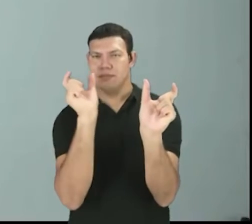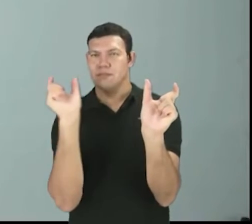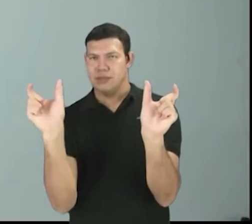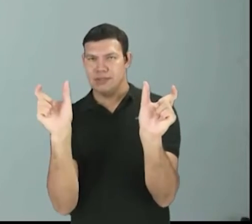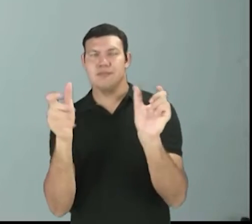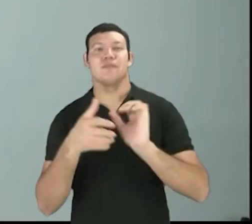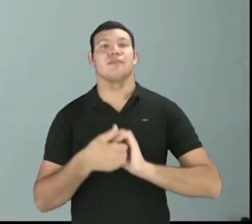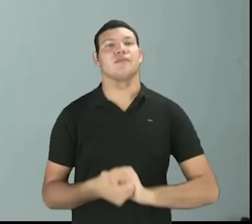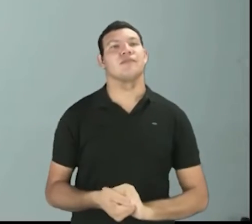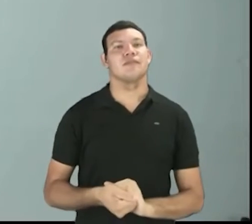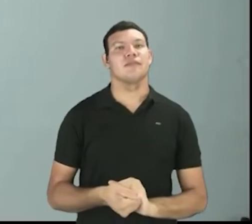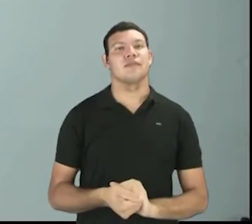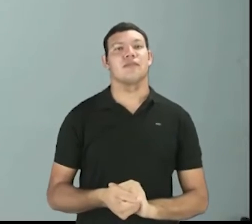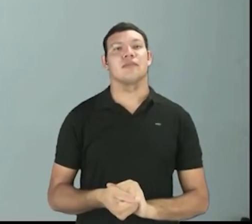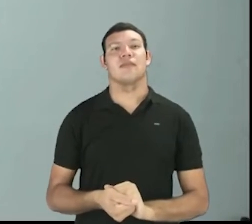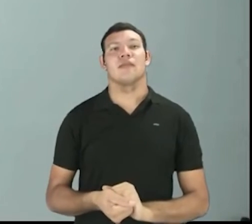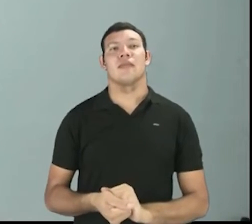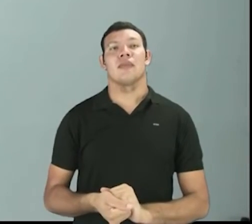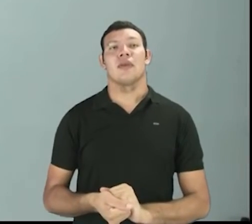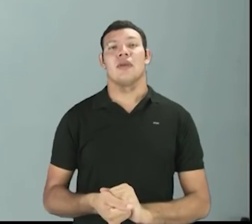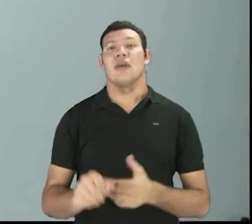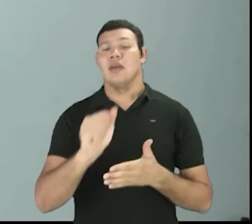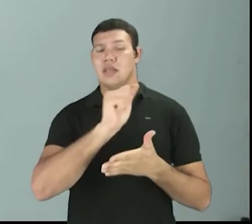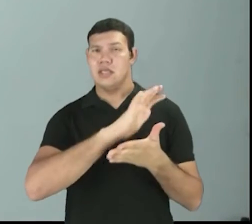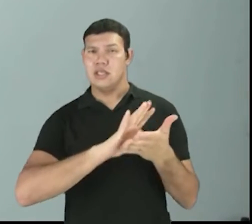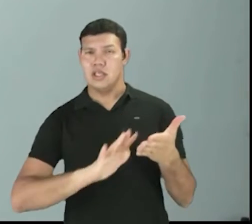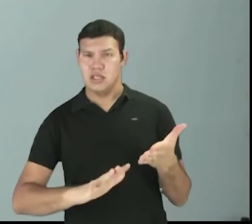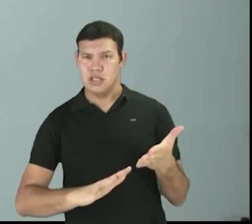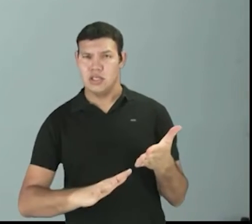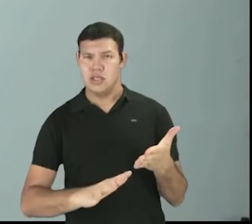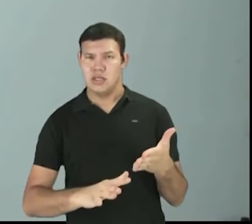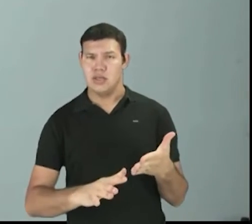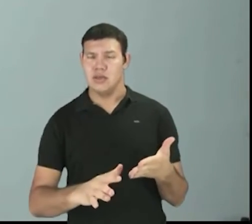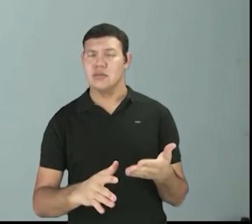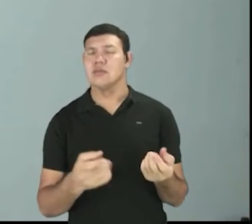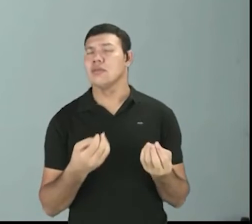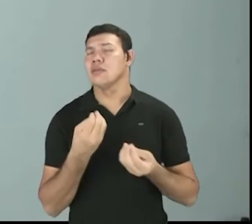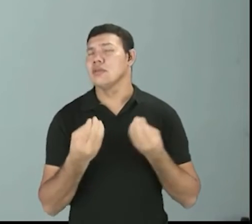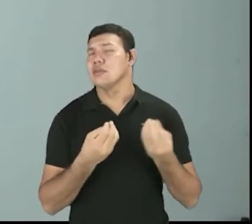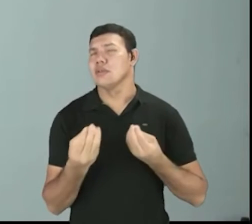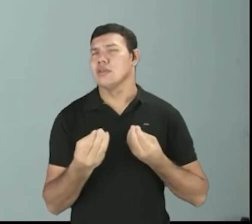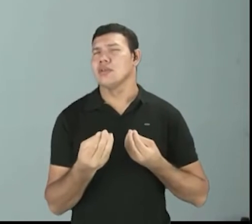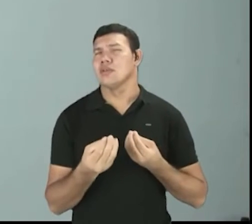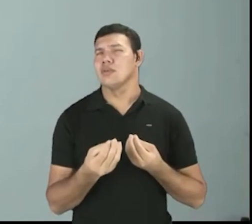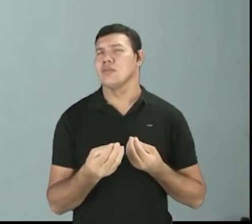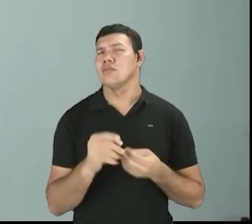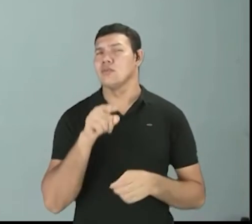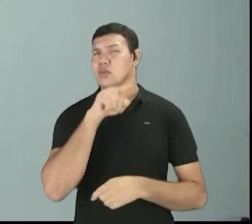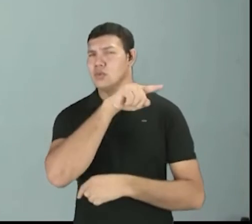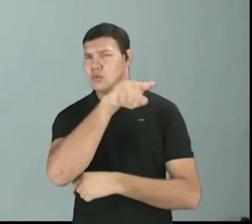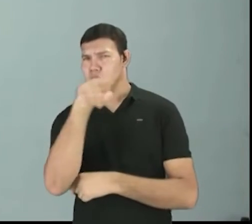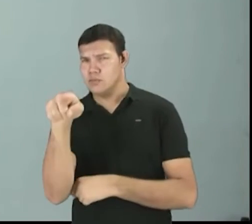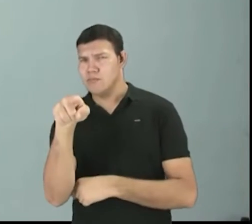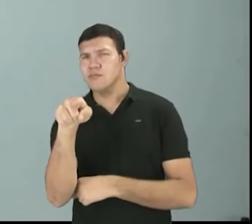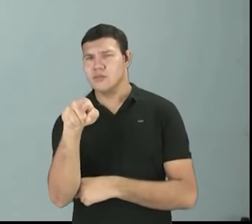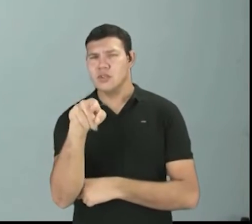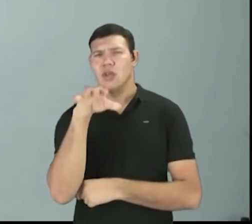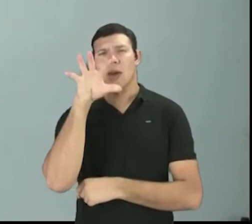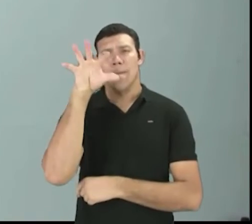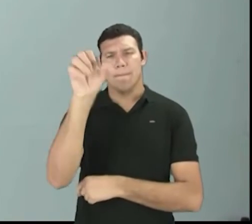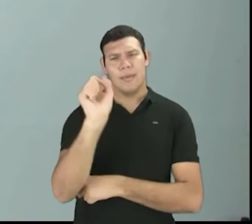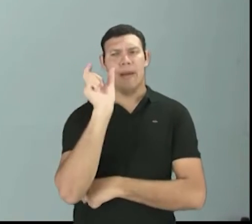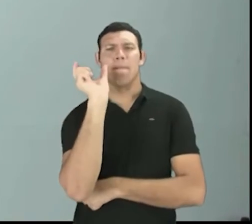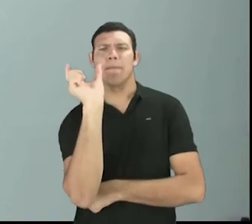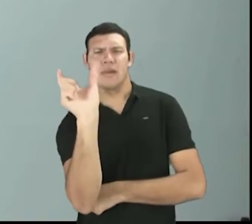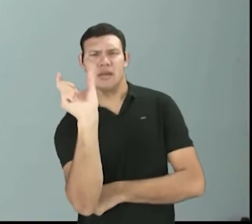entendem? Então, o exercício ele funciona o seguinte: você vai pegar novamente e, interpretando o